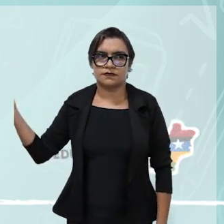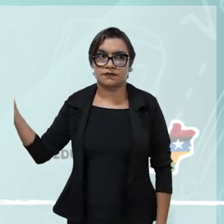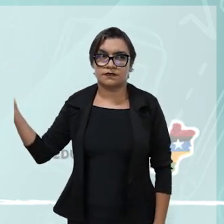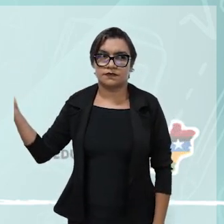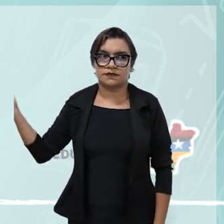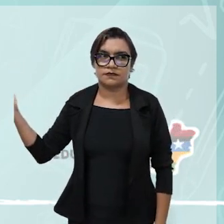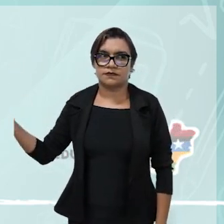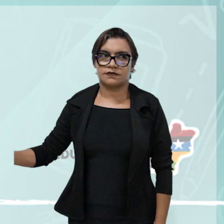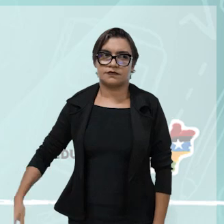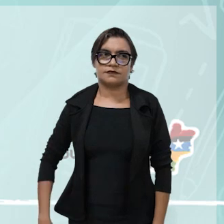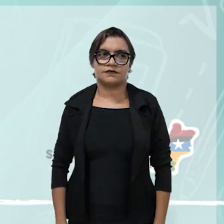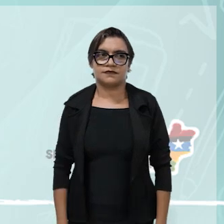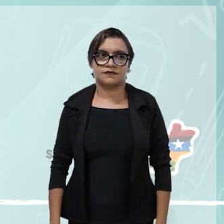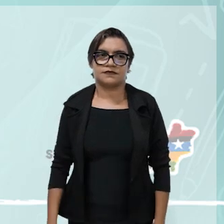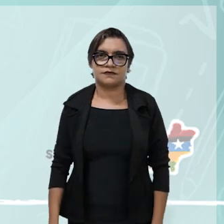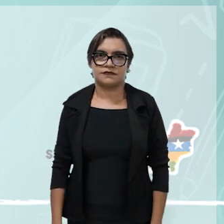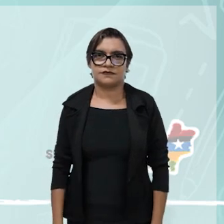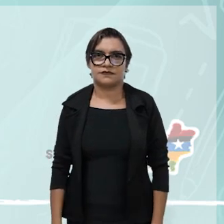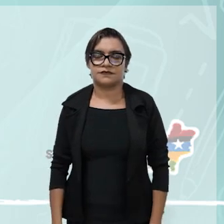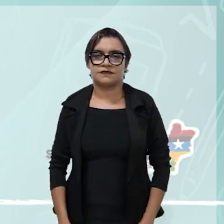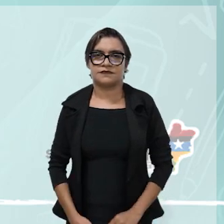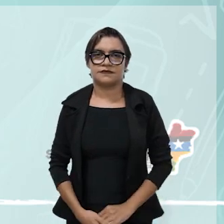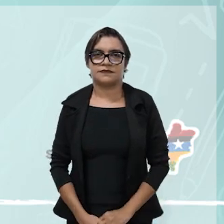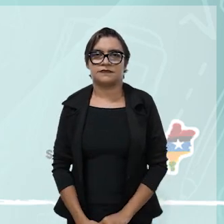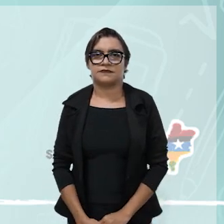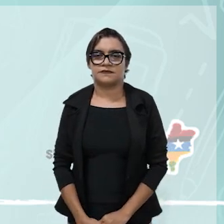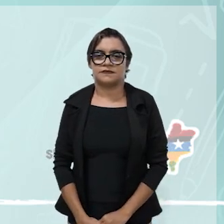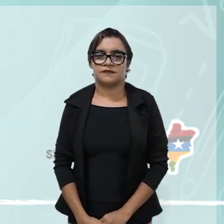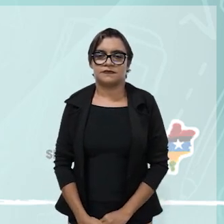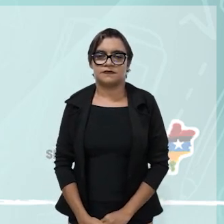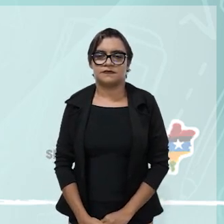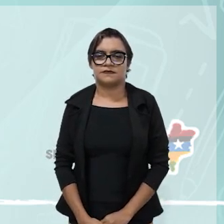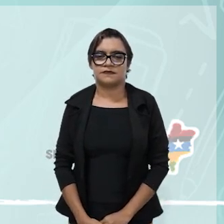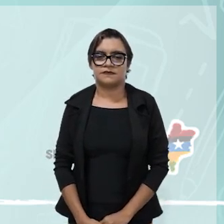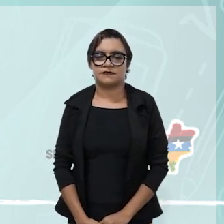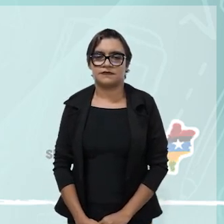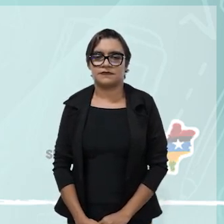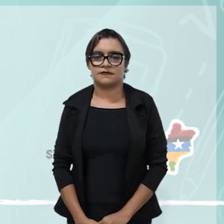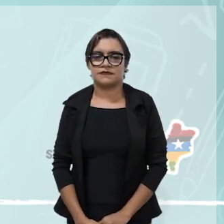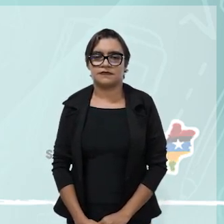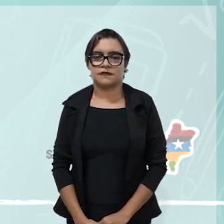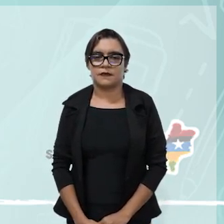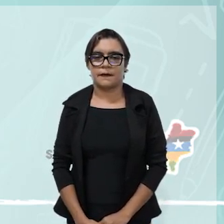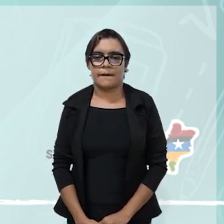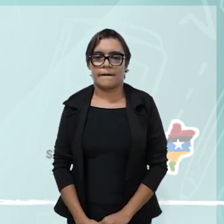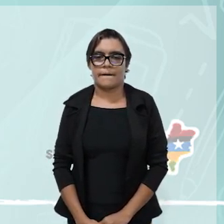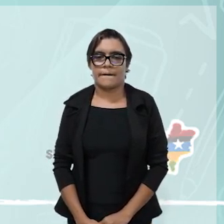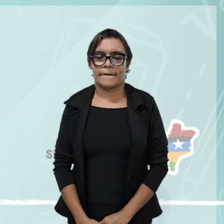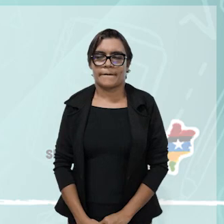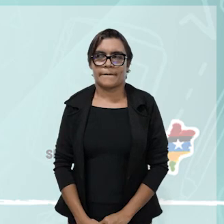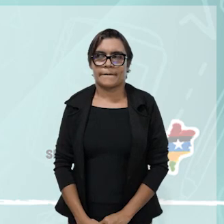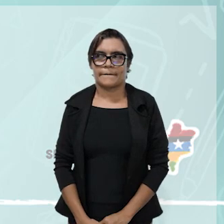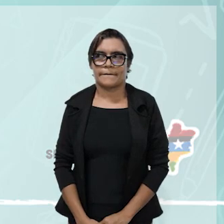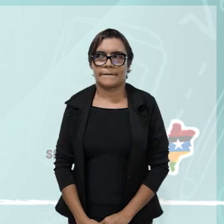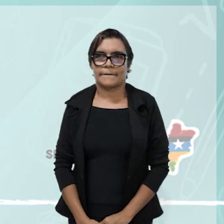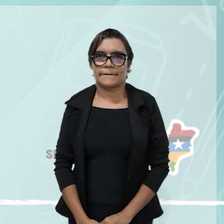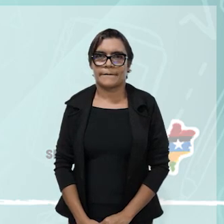Fala também sobre as grandes navegações e o Império Português no Oriente. Lusíadas possui 10 cantos e